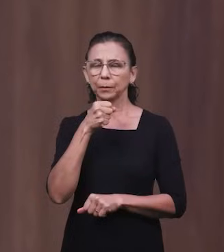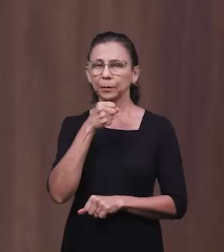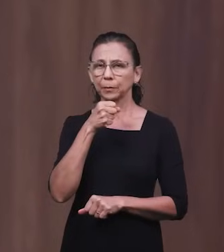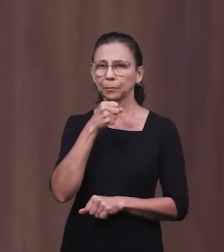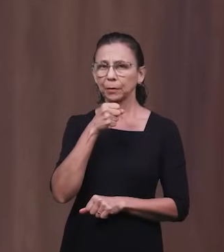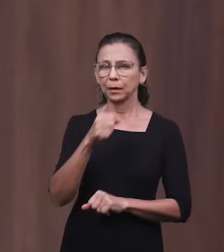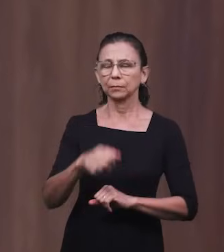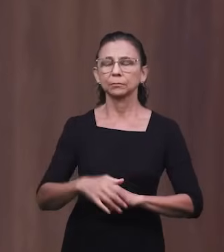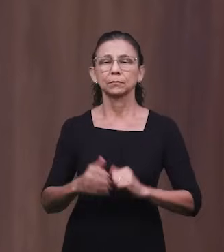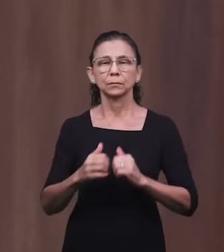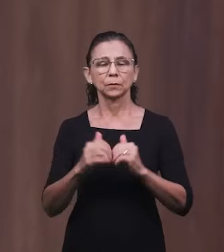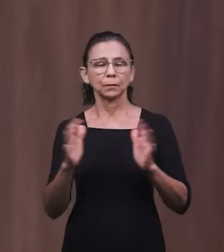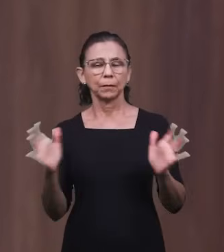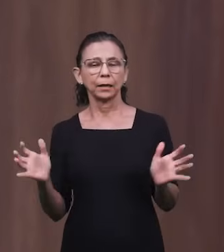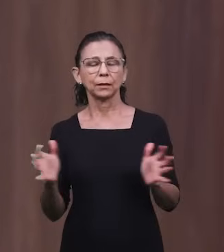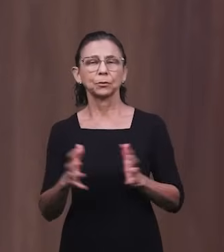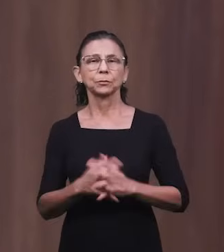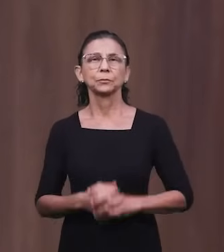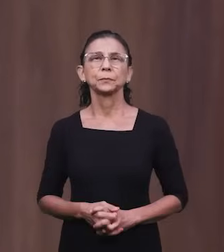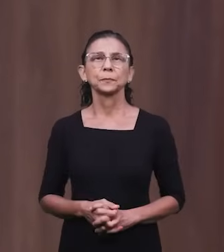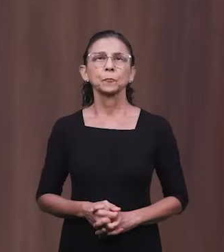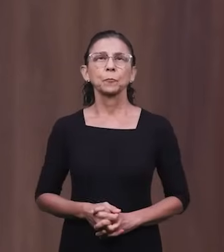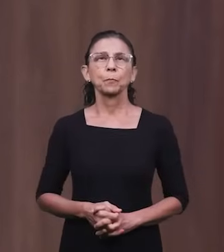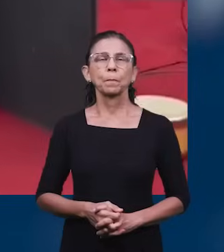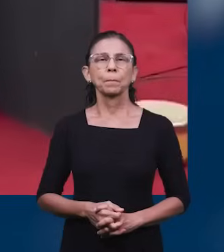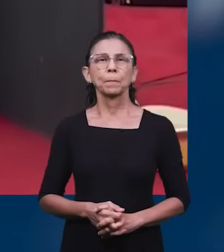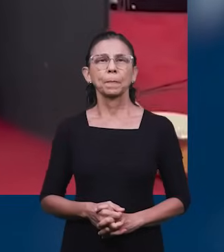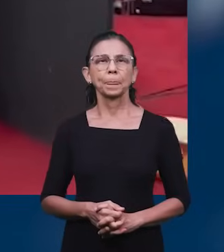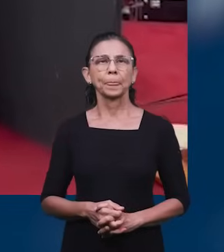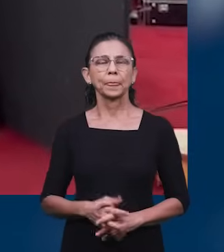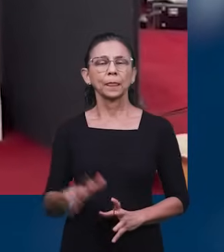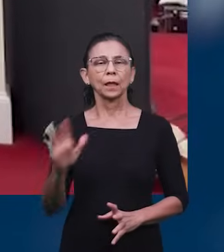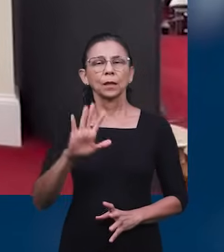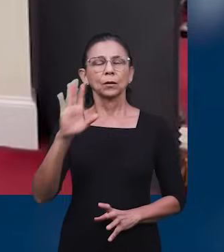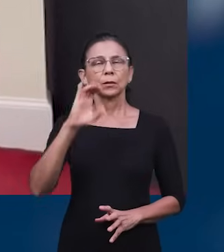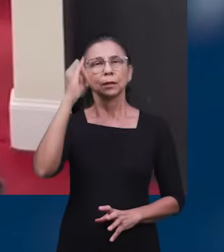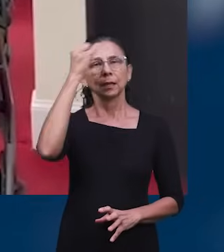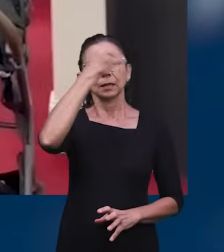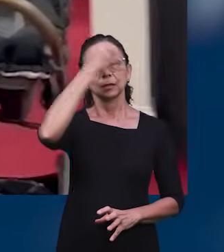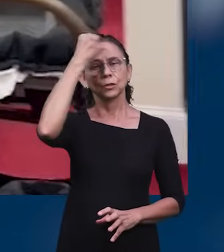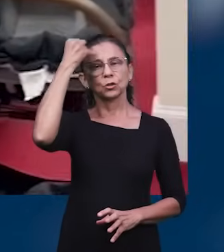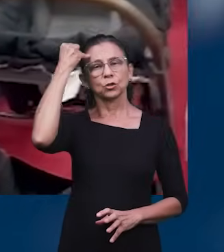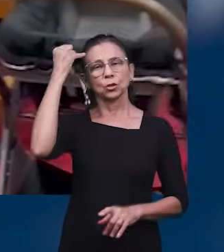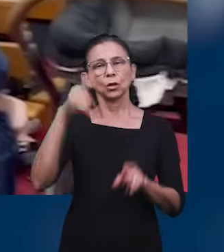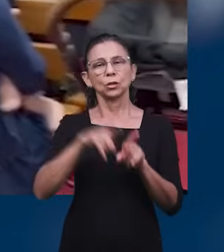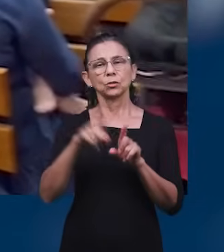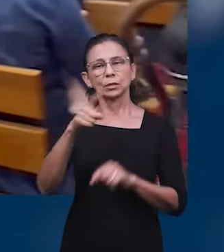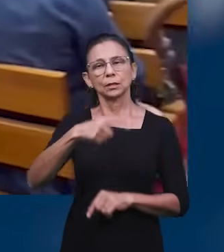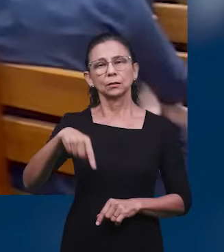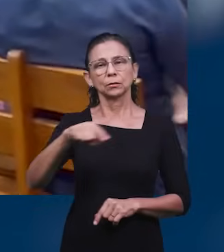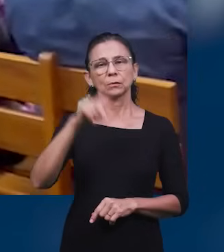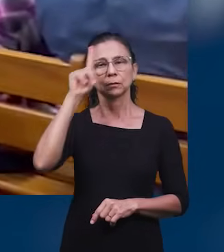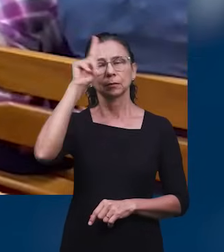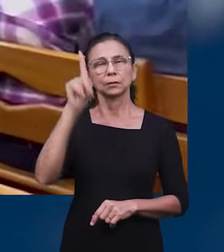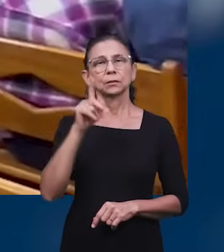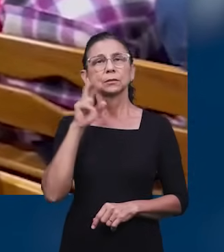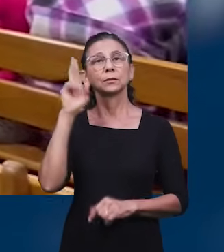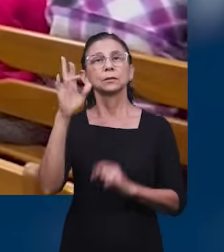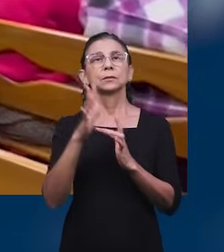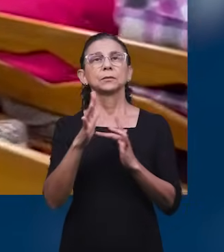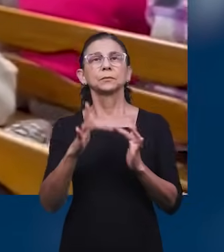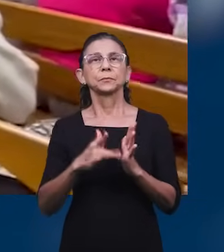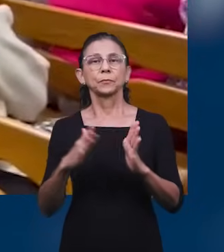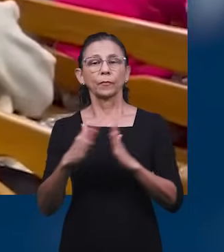já tá ligado. Irmã Isabela, paz do Senhor Jesus, minha irmã. Olá, Jorge, irmãos. A paz do Senhor Jesus. A Igreja